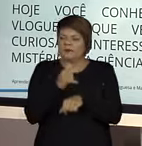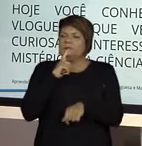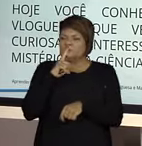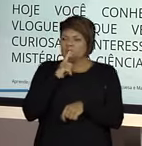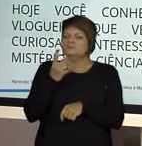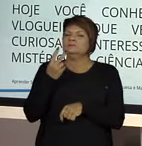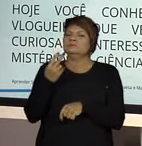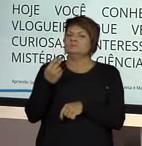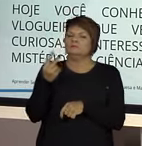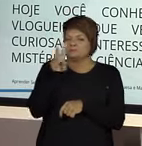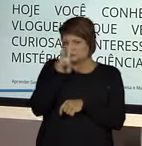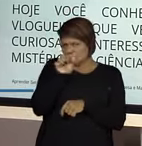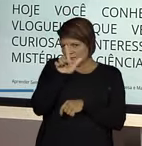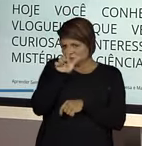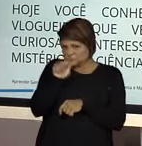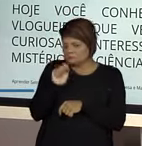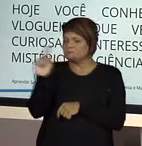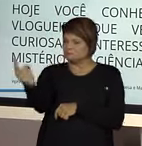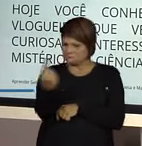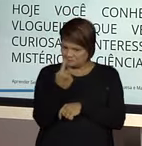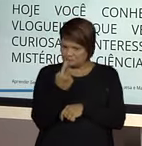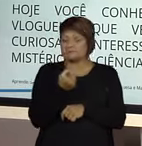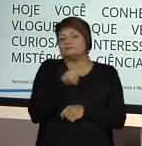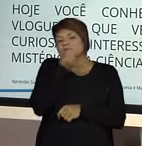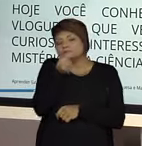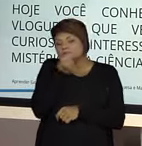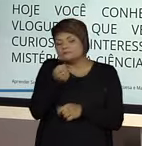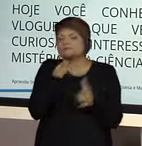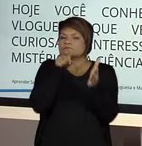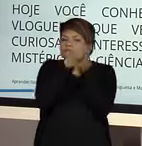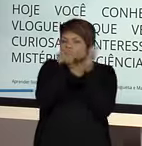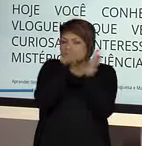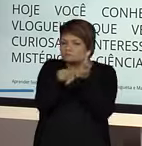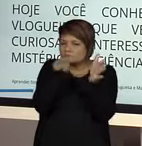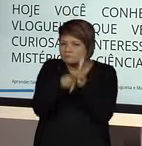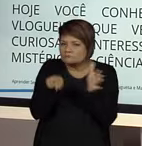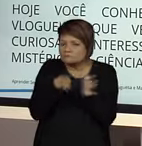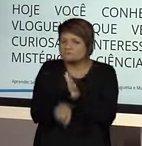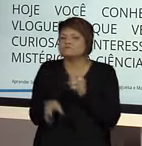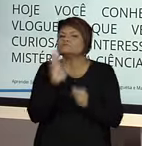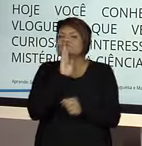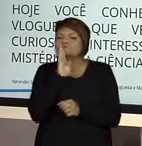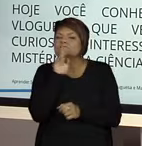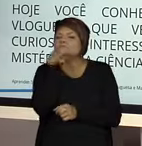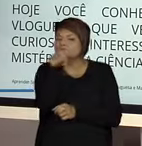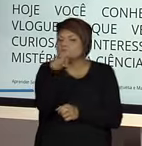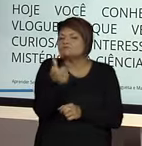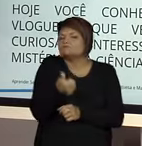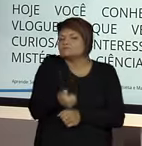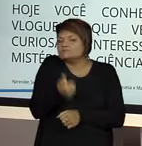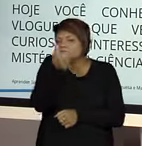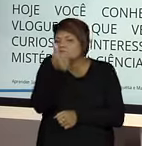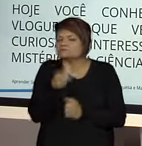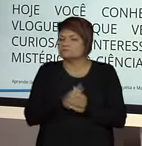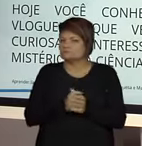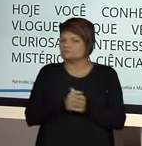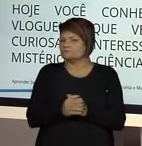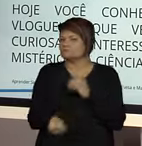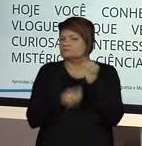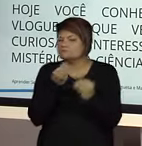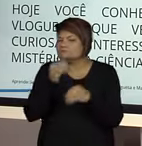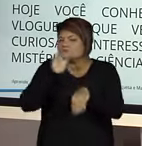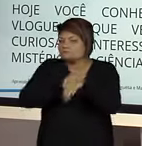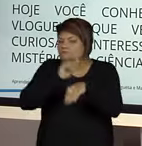perguntas para você, para poder te conhecer melhor, saber como você trabalha com aquilo lá que tem naquela